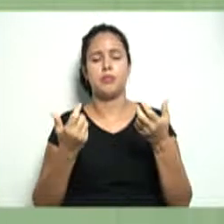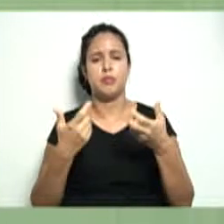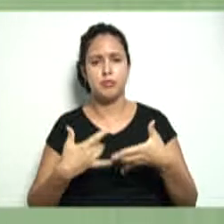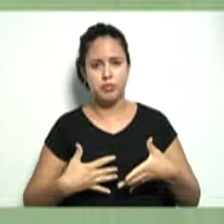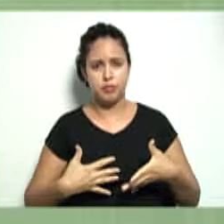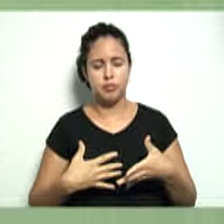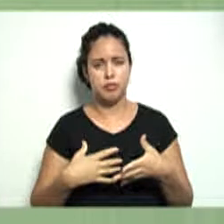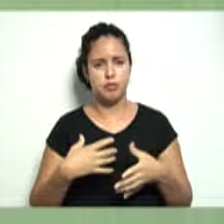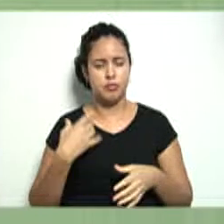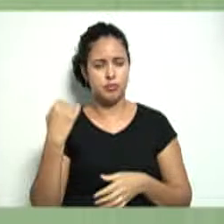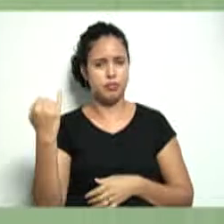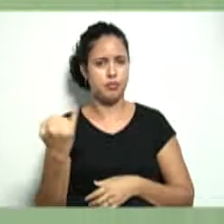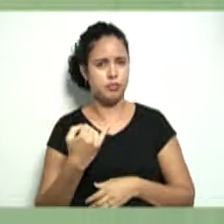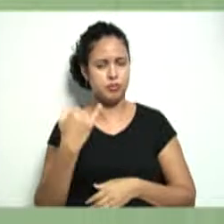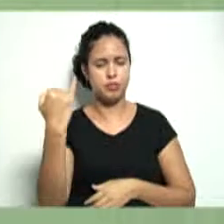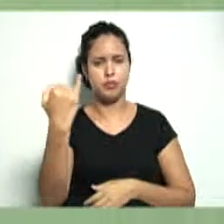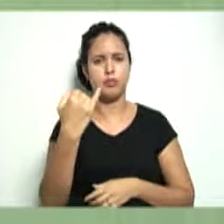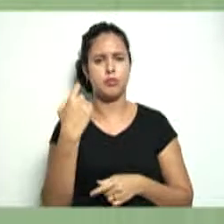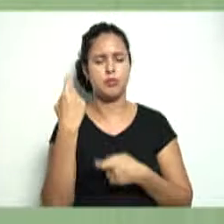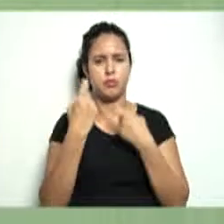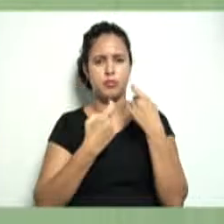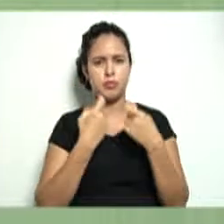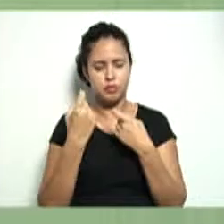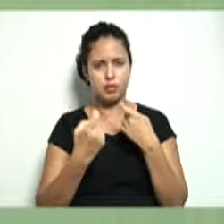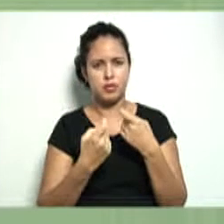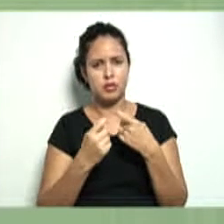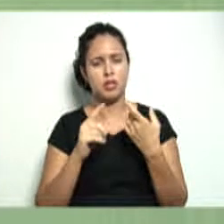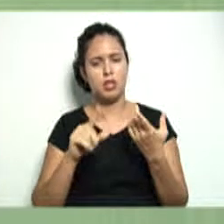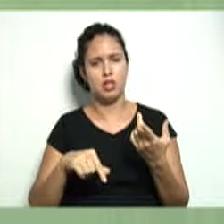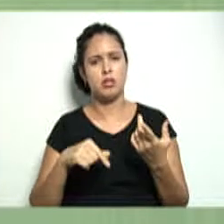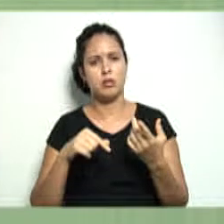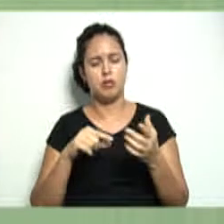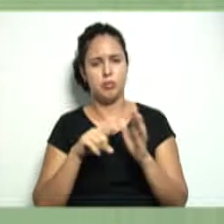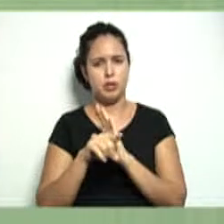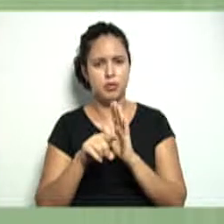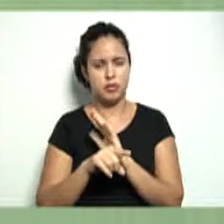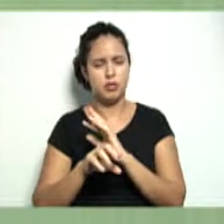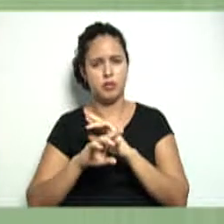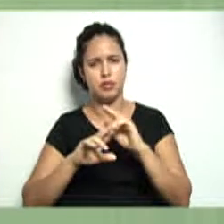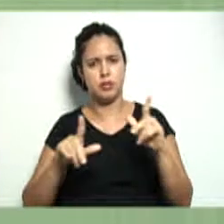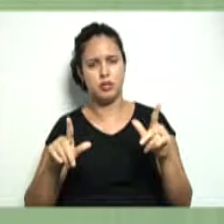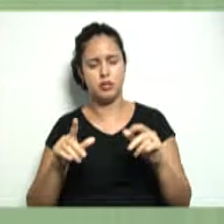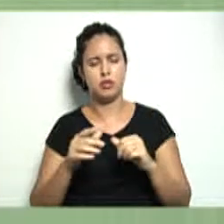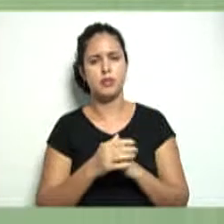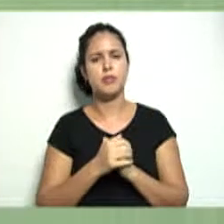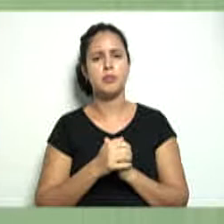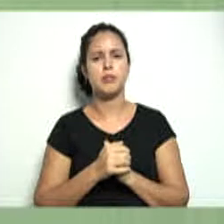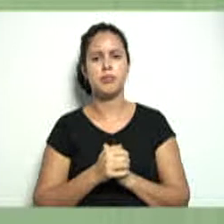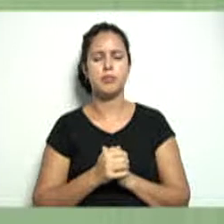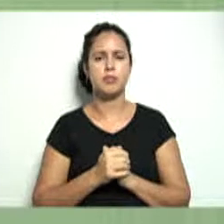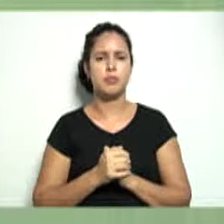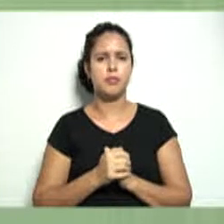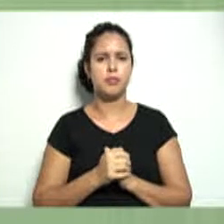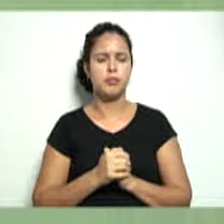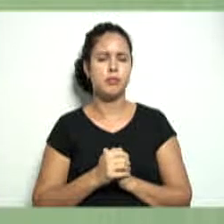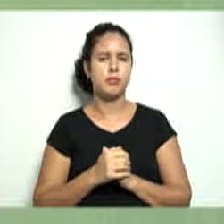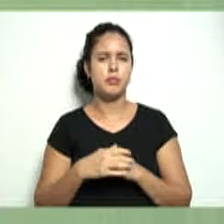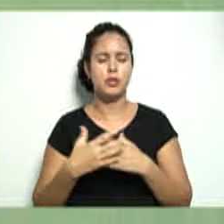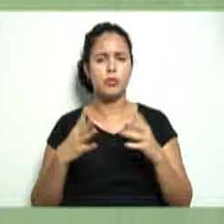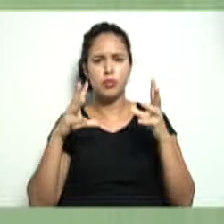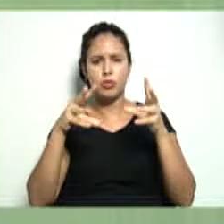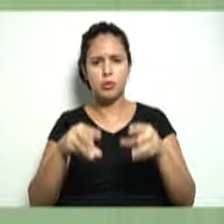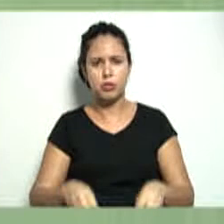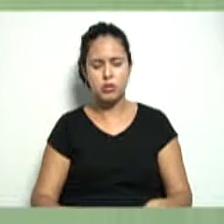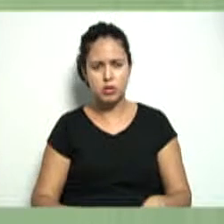questão muito interessante. Eu acredito que é uma questão diferente das questões. Todas essas